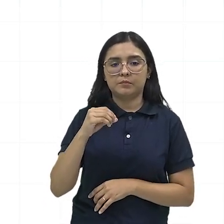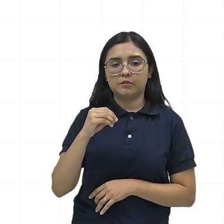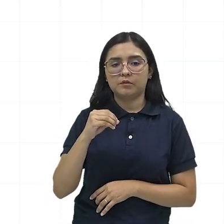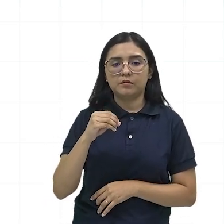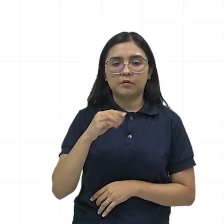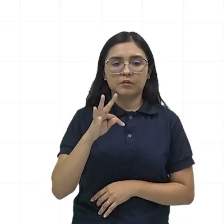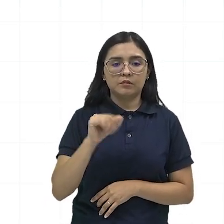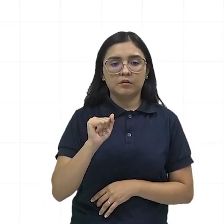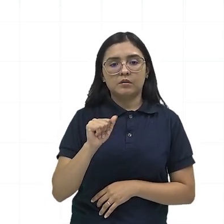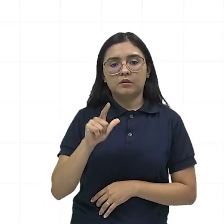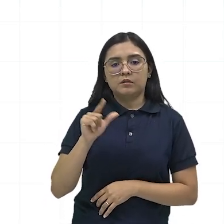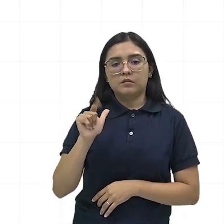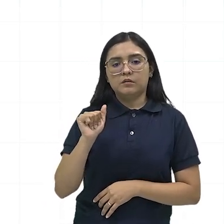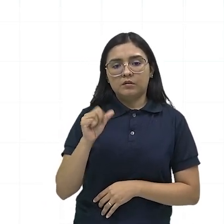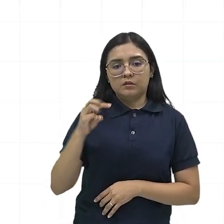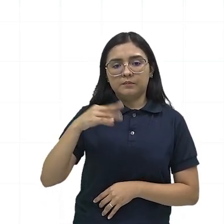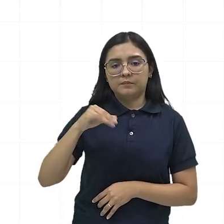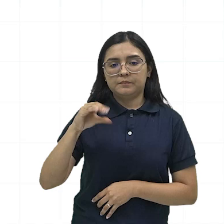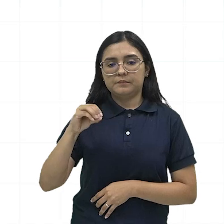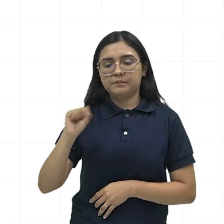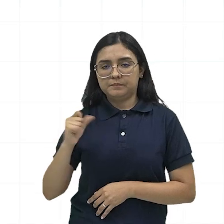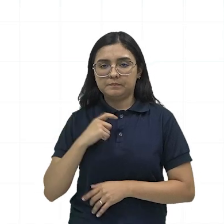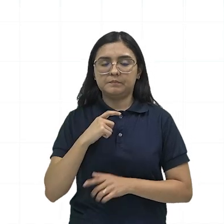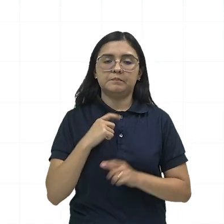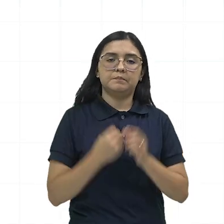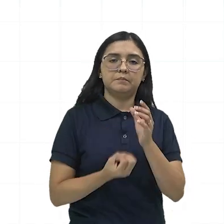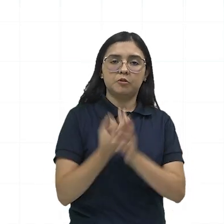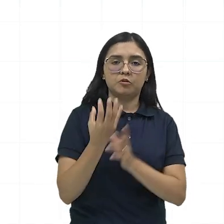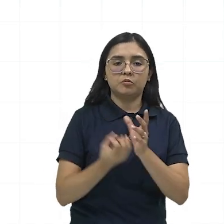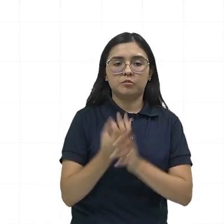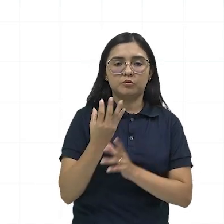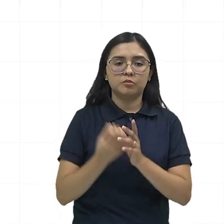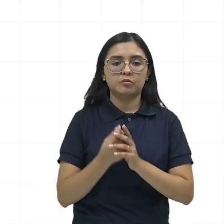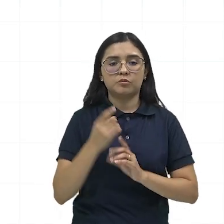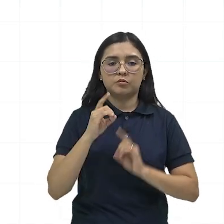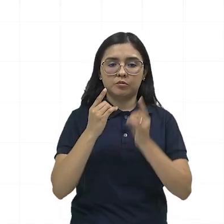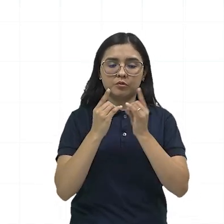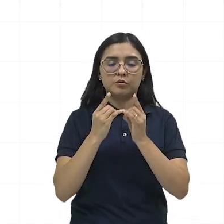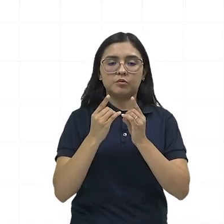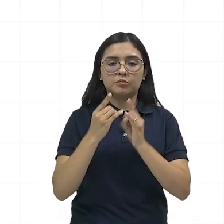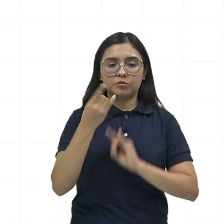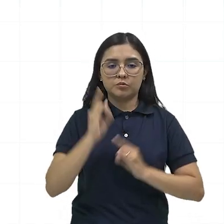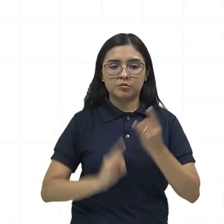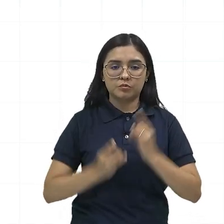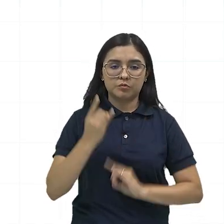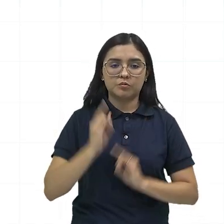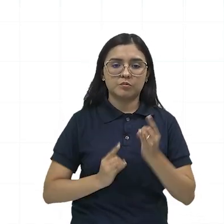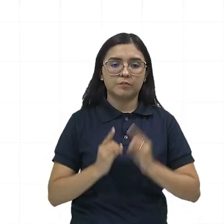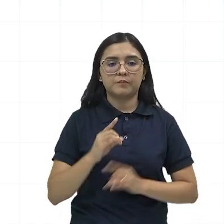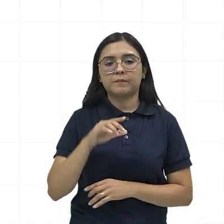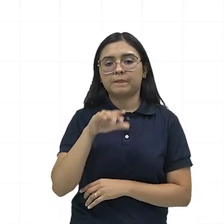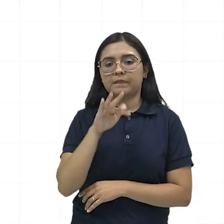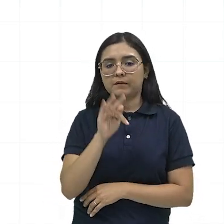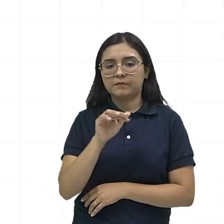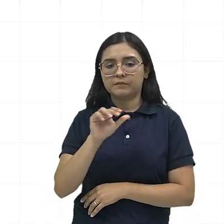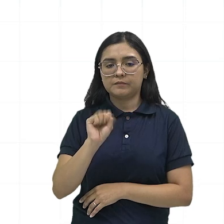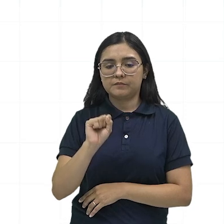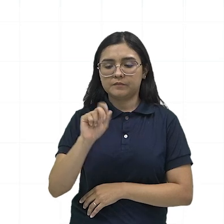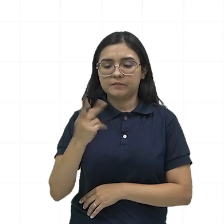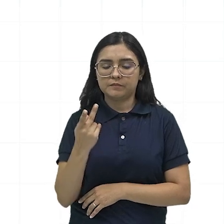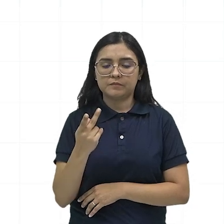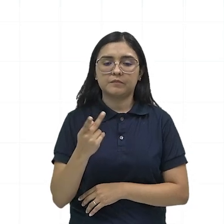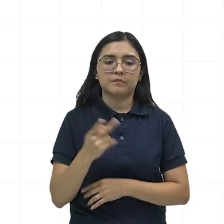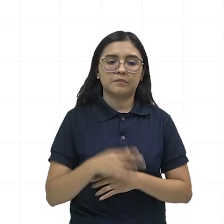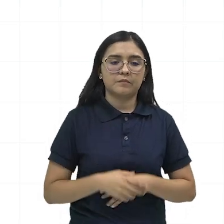do hipotálamo, a hipófise produz e libera o hormônio folículo estimulante, o FSH, e